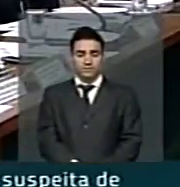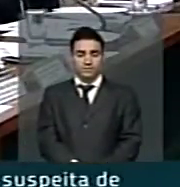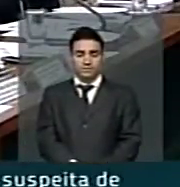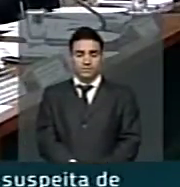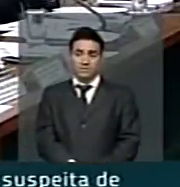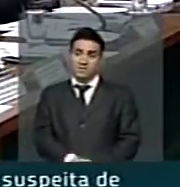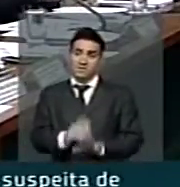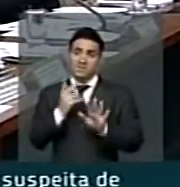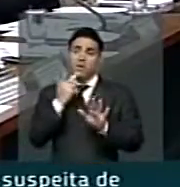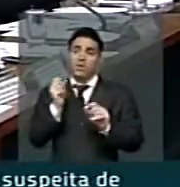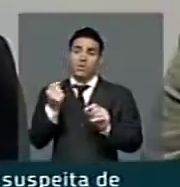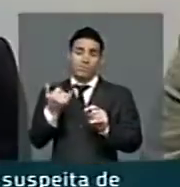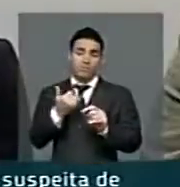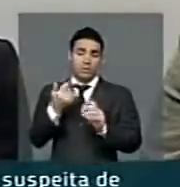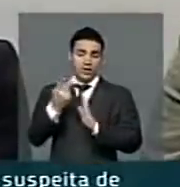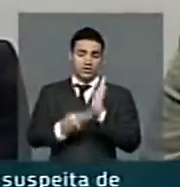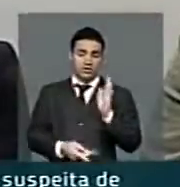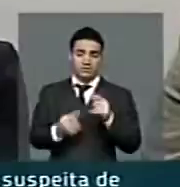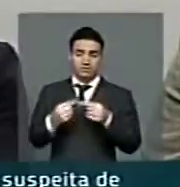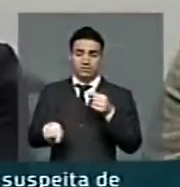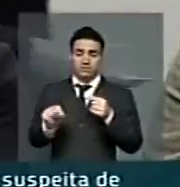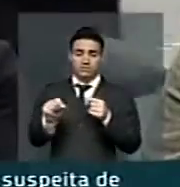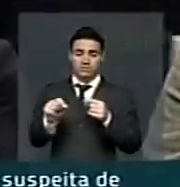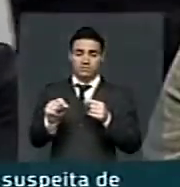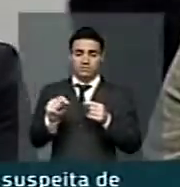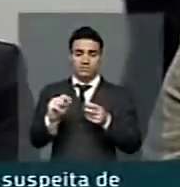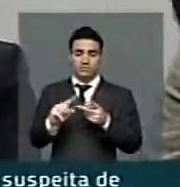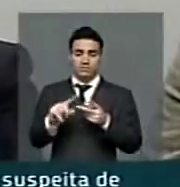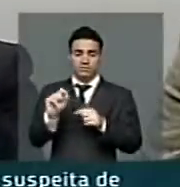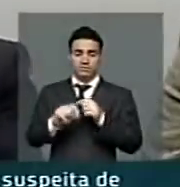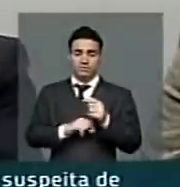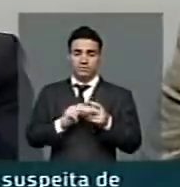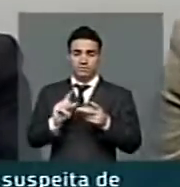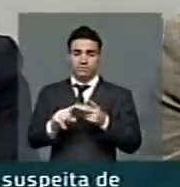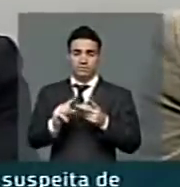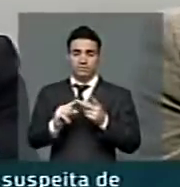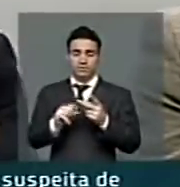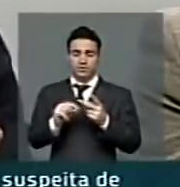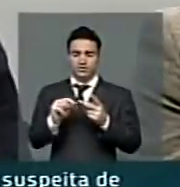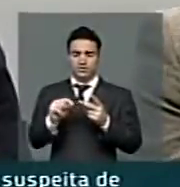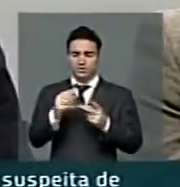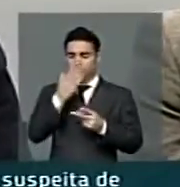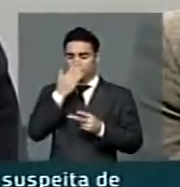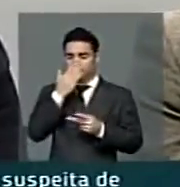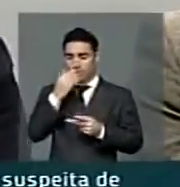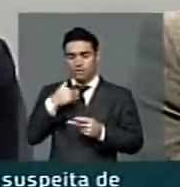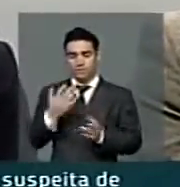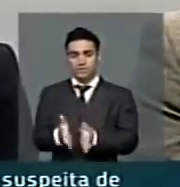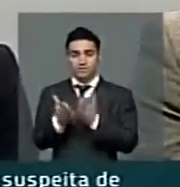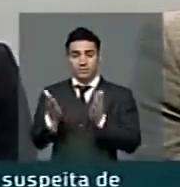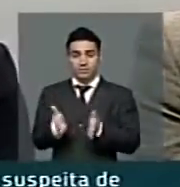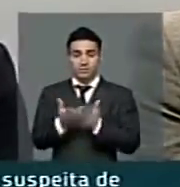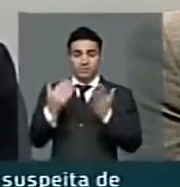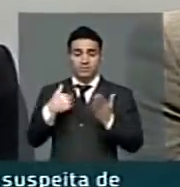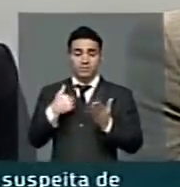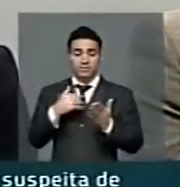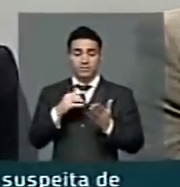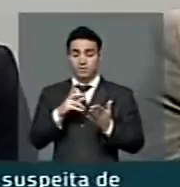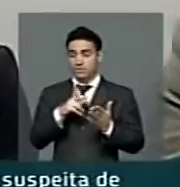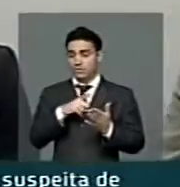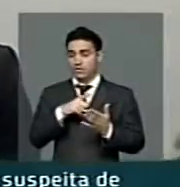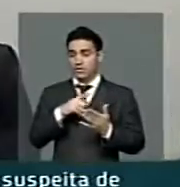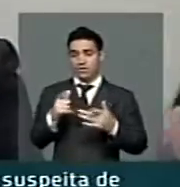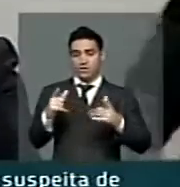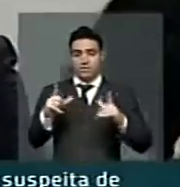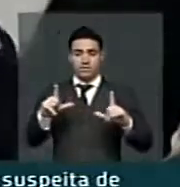Dizem que o projeto não contempla as prostitutas pobres. Pensa só naquela prostituta de classe média, autônoma, que se prostitui pela internet. Isso não é